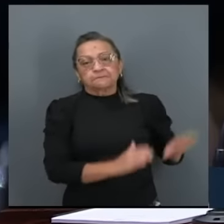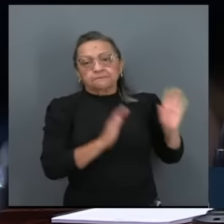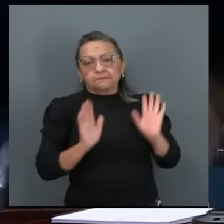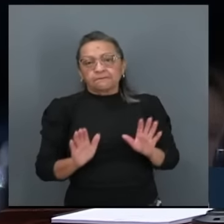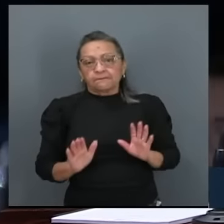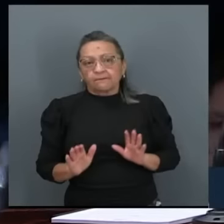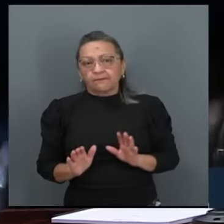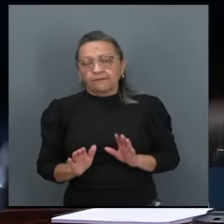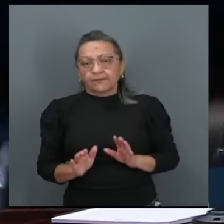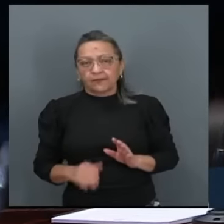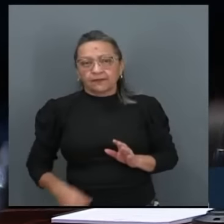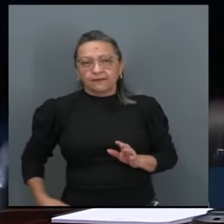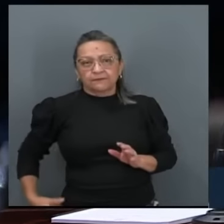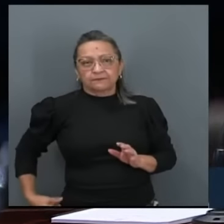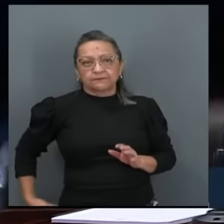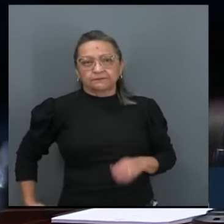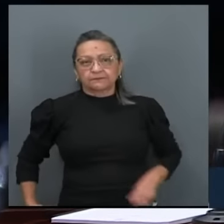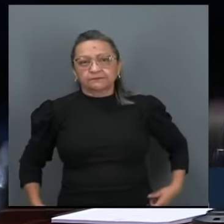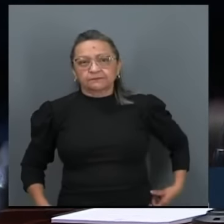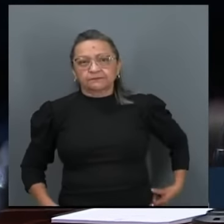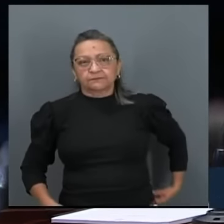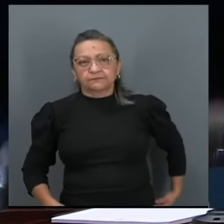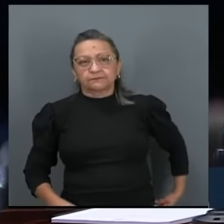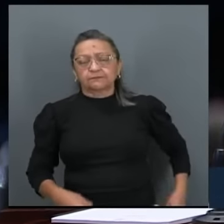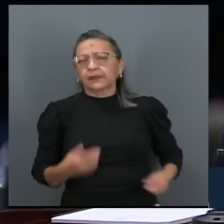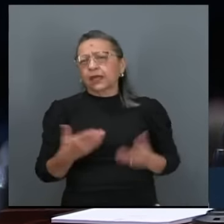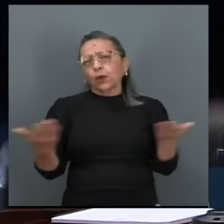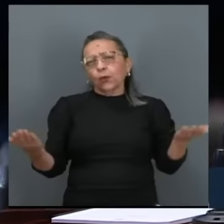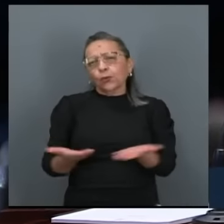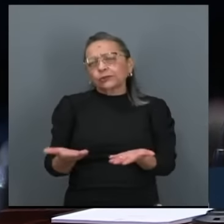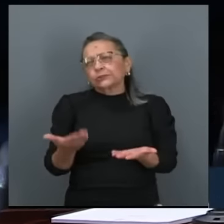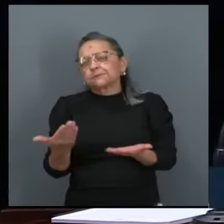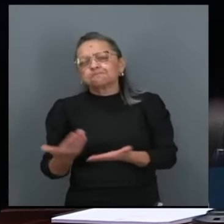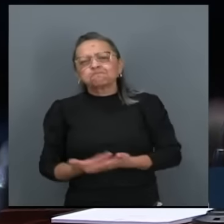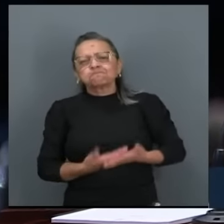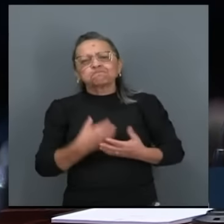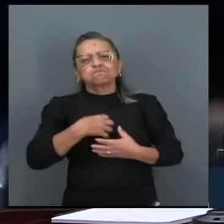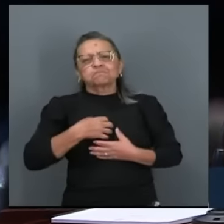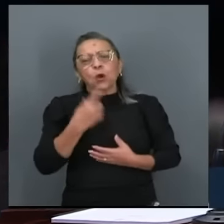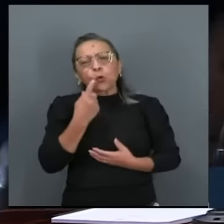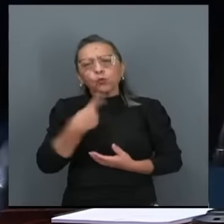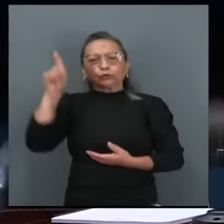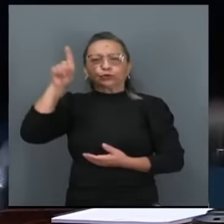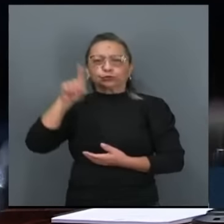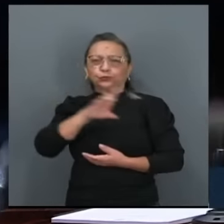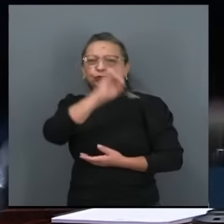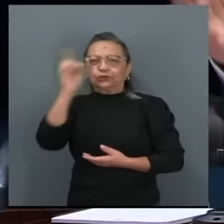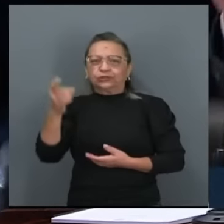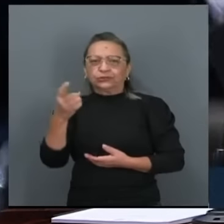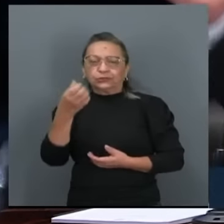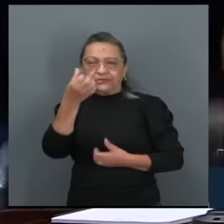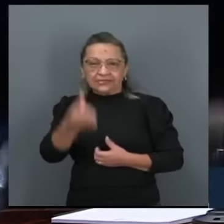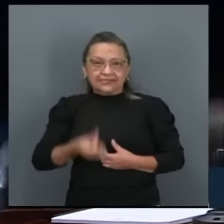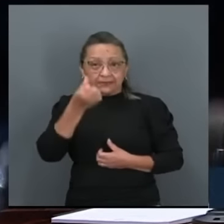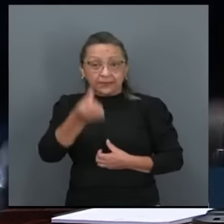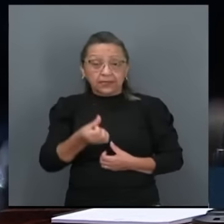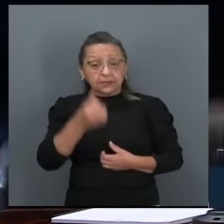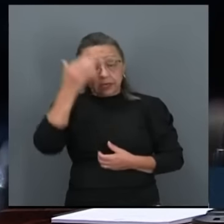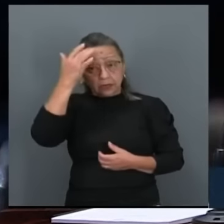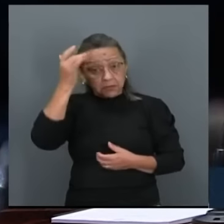eu, como hoje é praticamente o último dia e entraremos em recesso, a maioria dos senadores